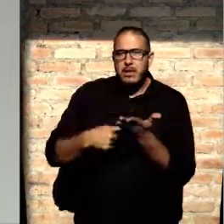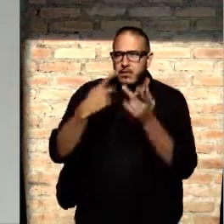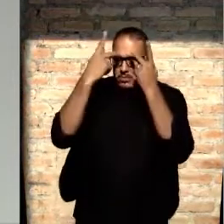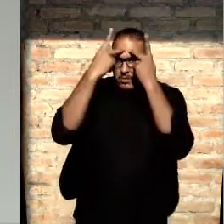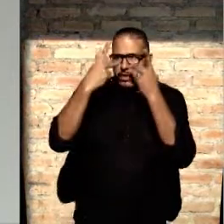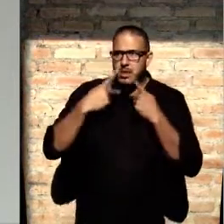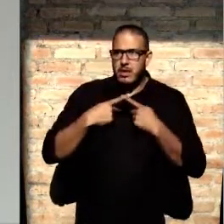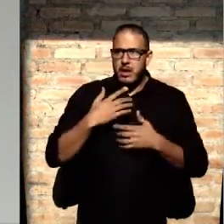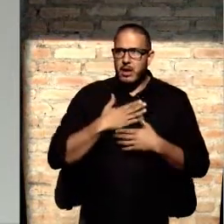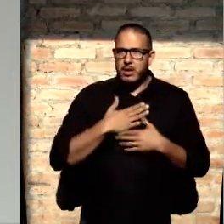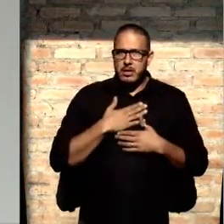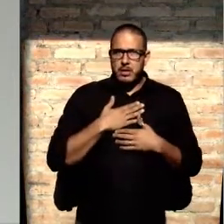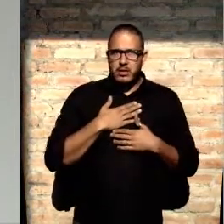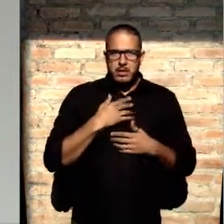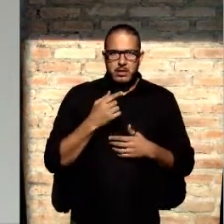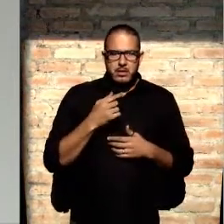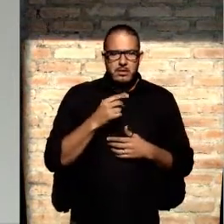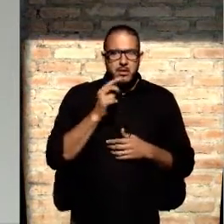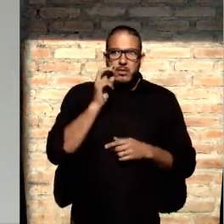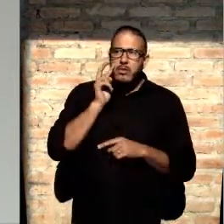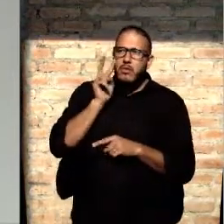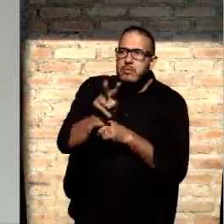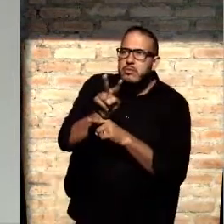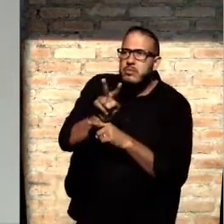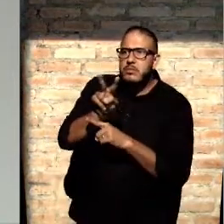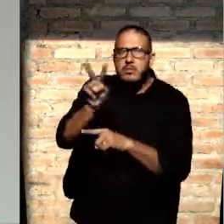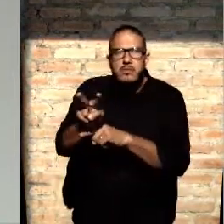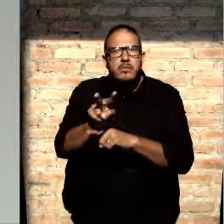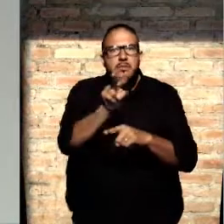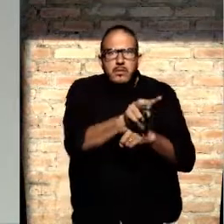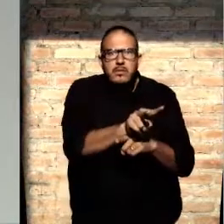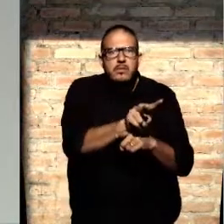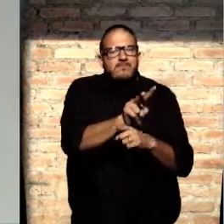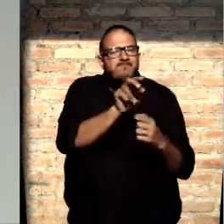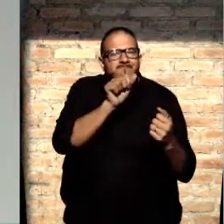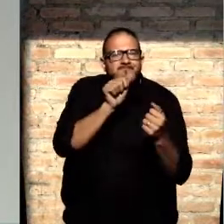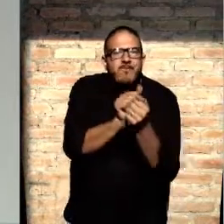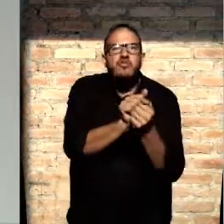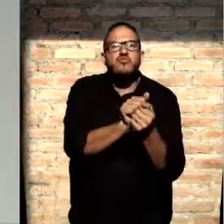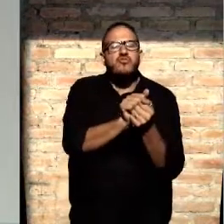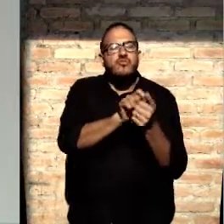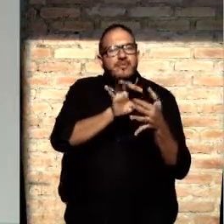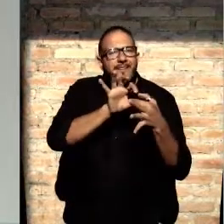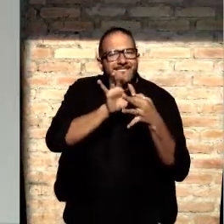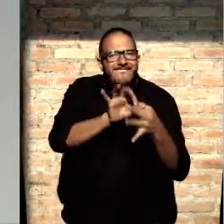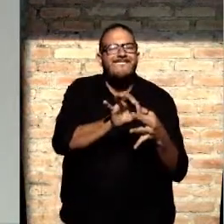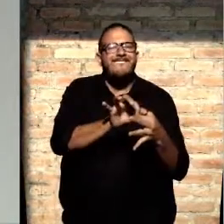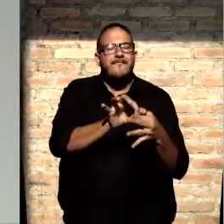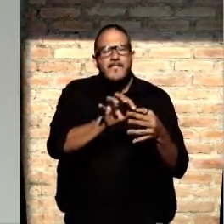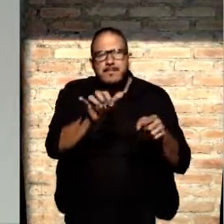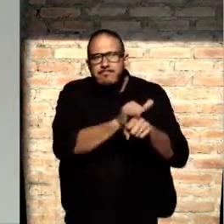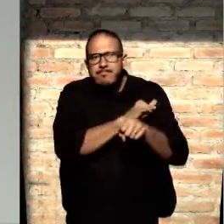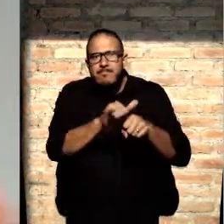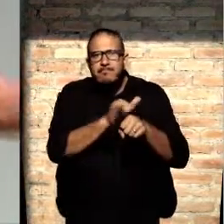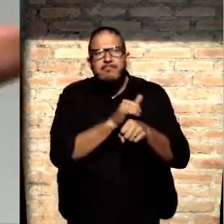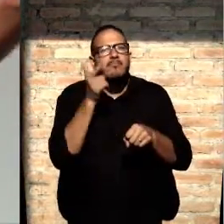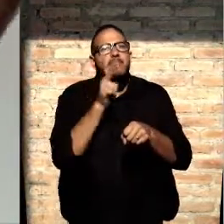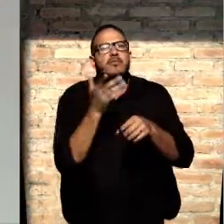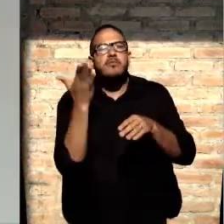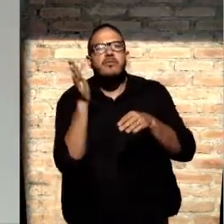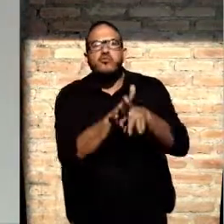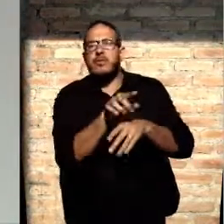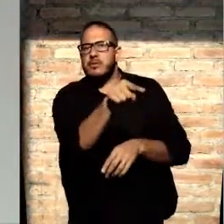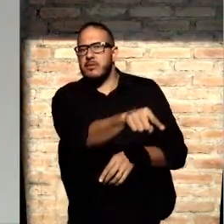aqui de olhar mesmo pro outro de estar junto de achar estratégias diz